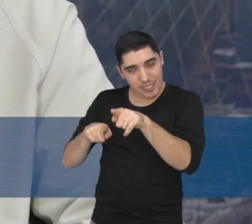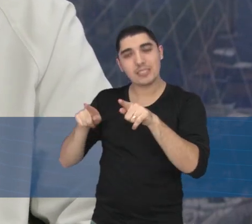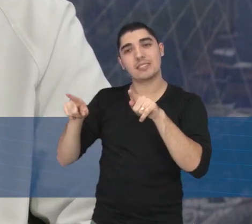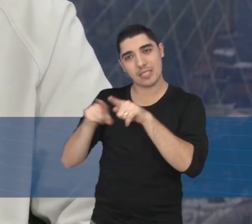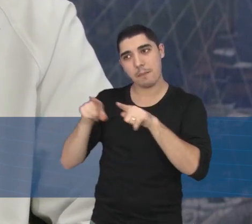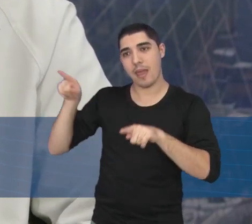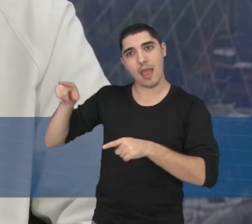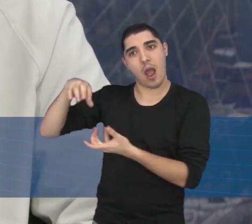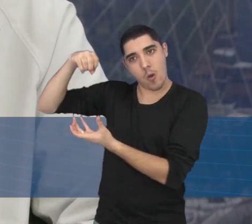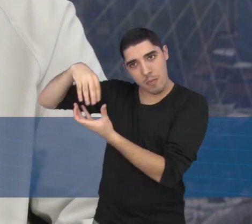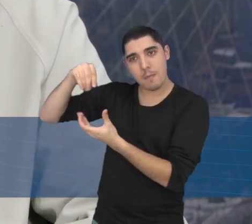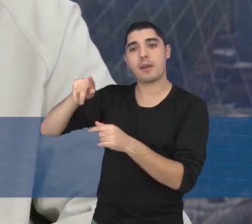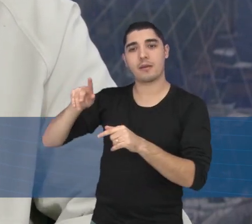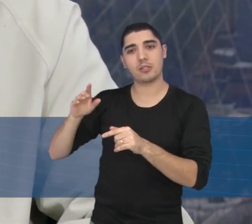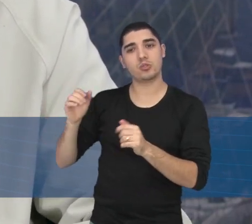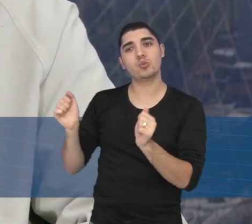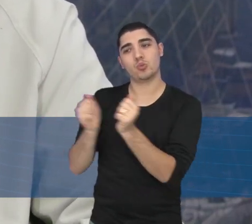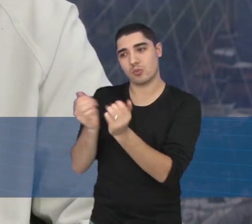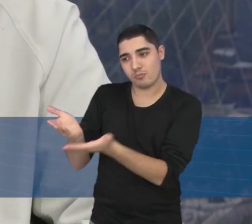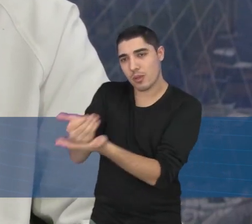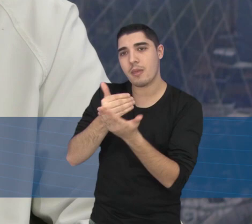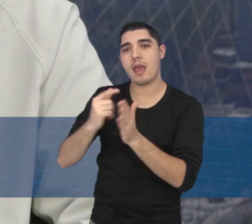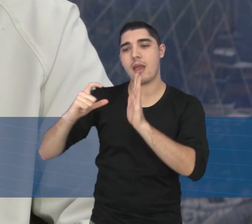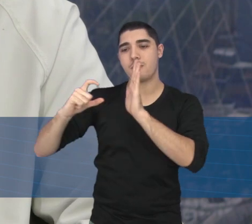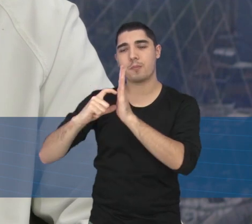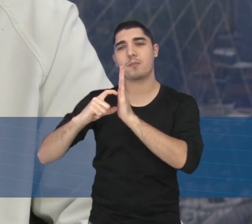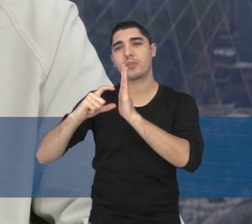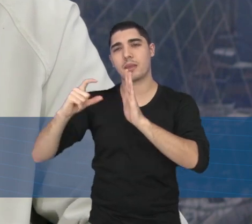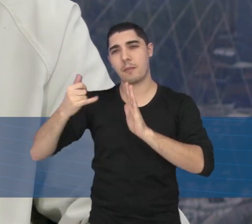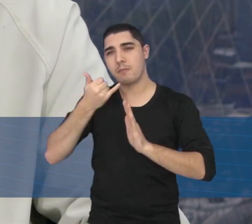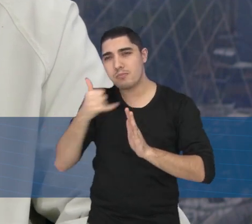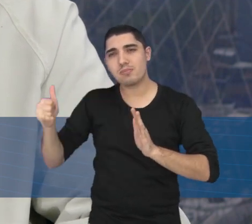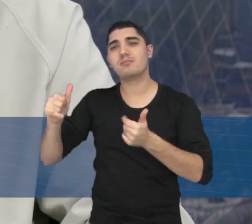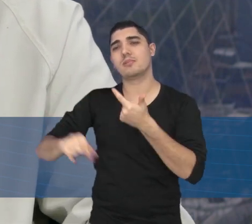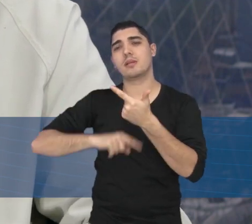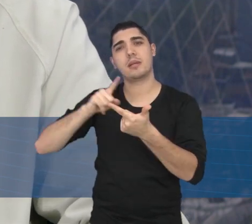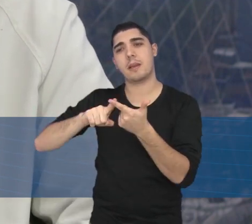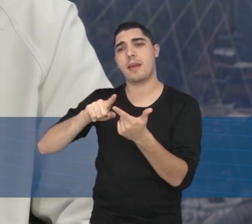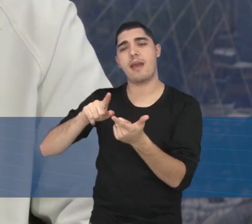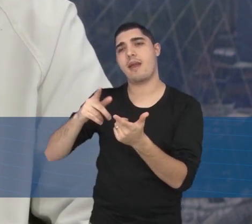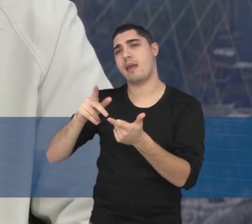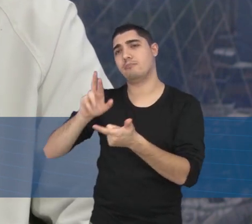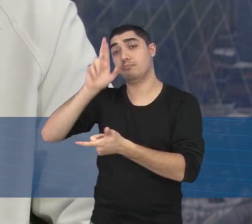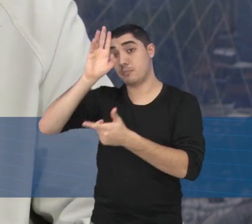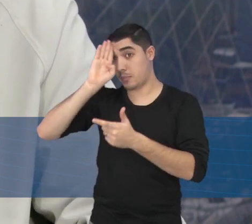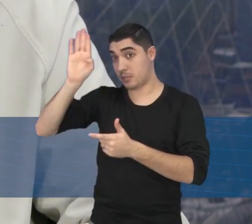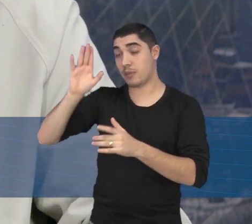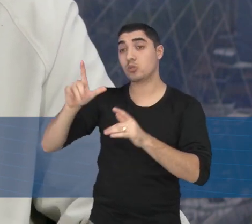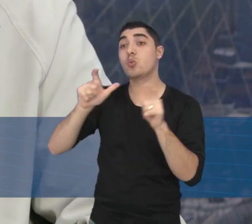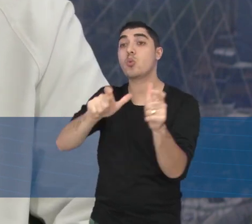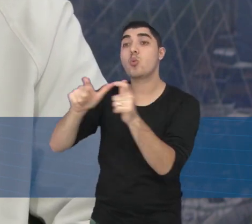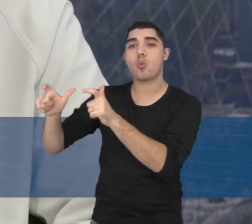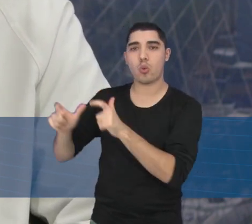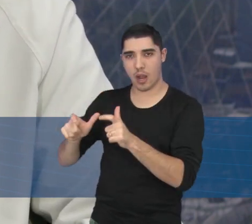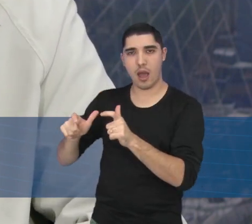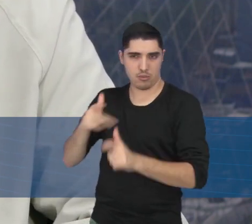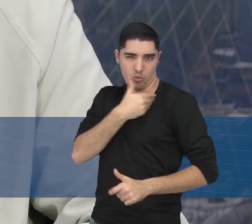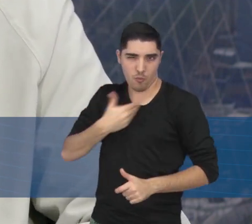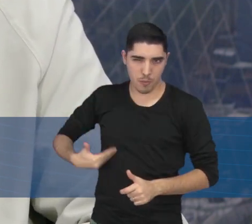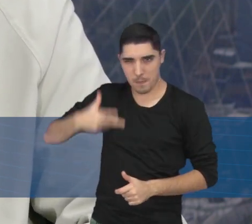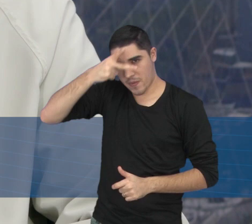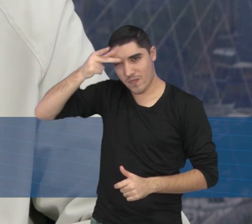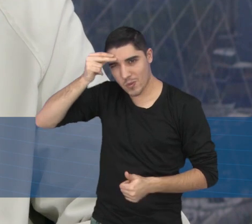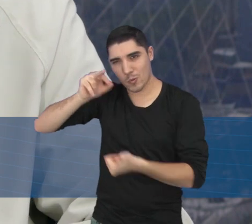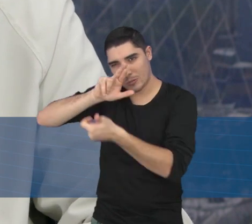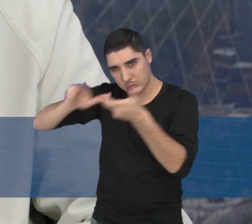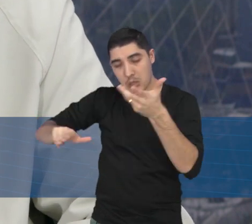coleta que a Urban faz de recolher pilhas e baterias em vários pontos, principalmente nos próprios públicos, né? Mas também em outros pontos, aqueles que quiserem